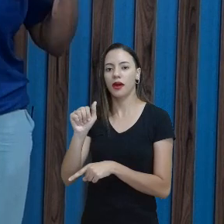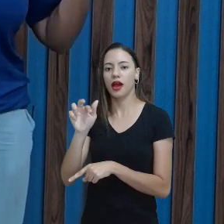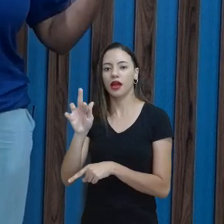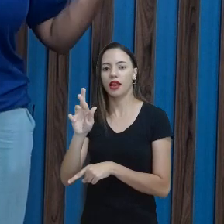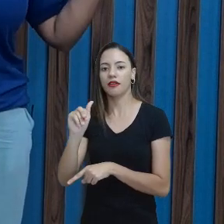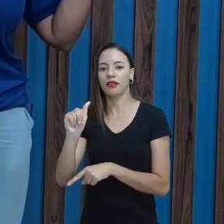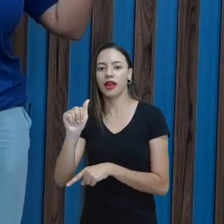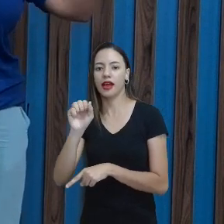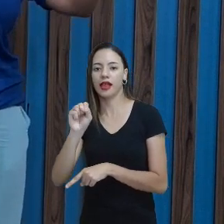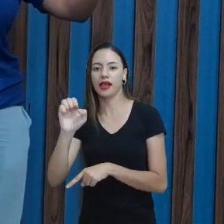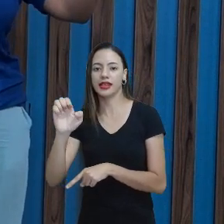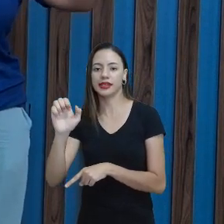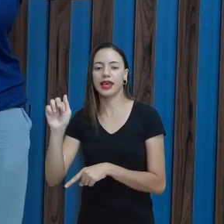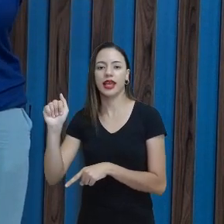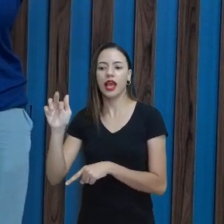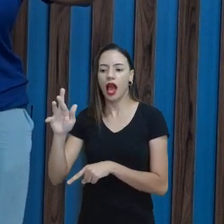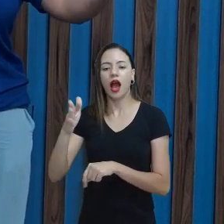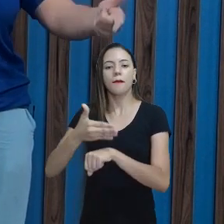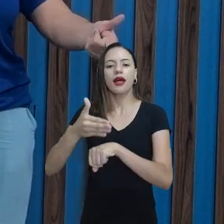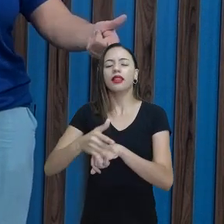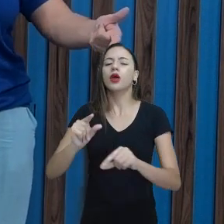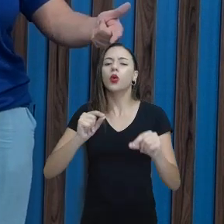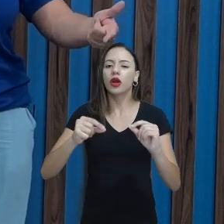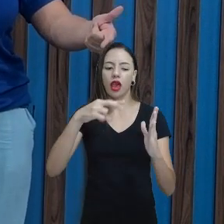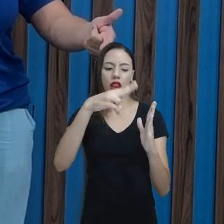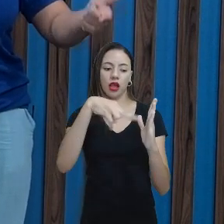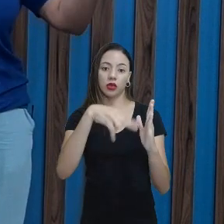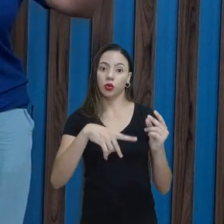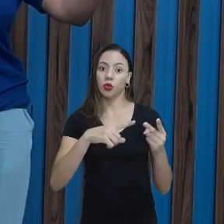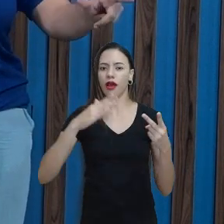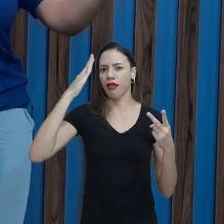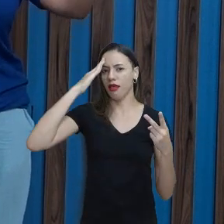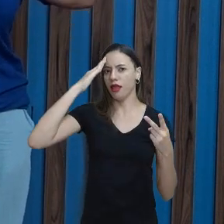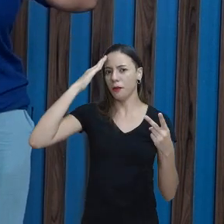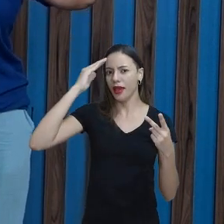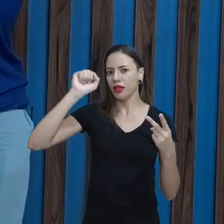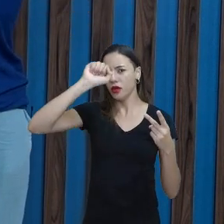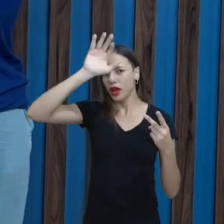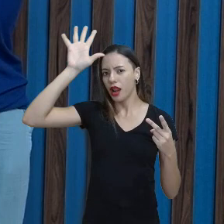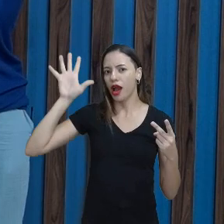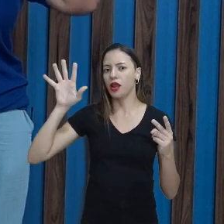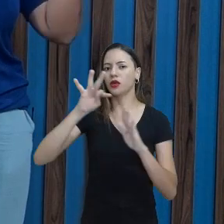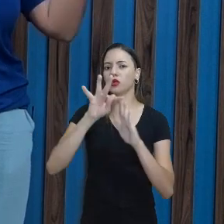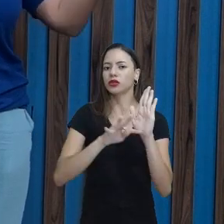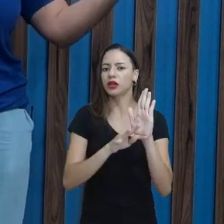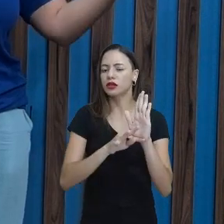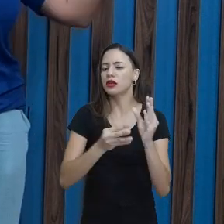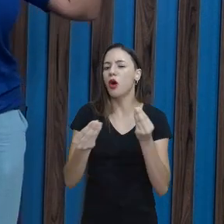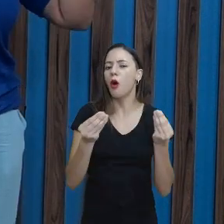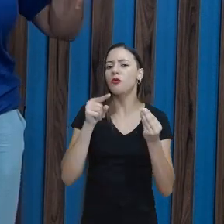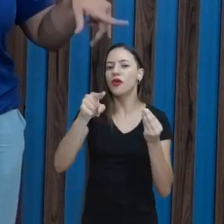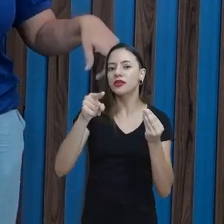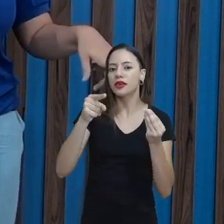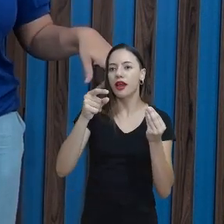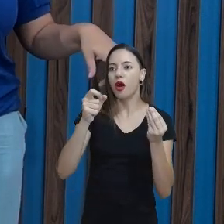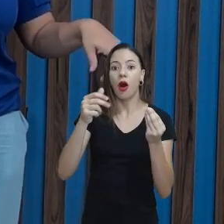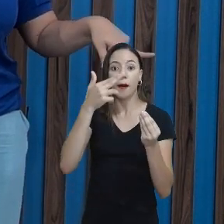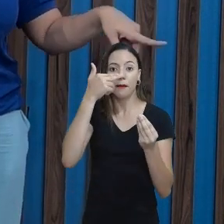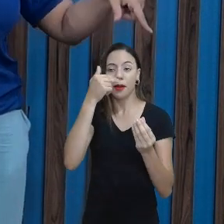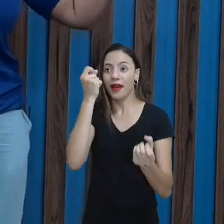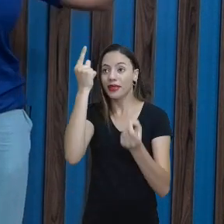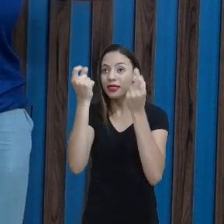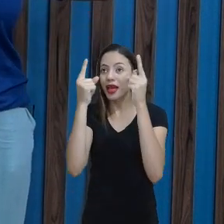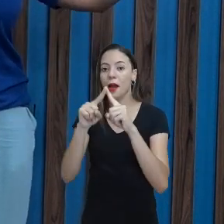de habilidades de leitura, isso, interpretação de texto. Como você vai dizer as mesmas ideias com outras